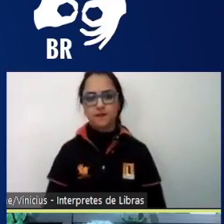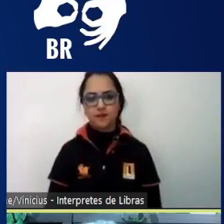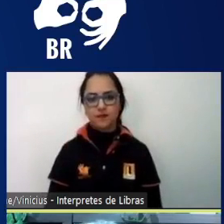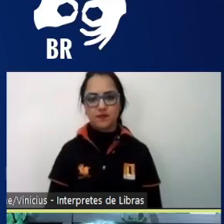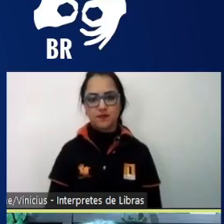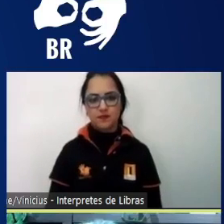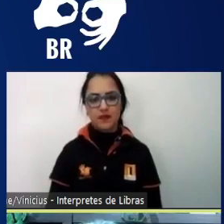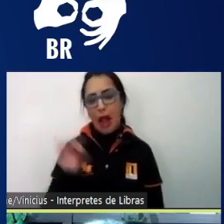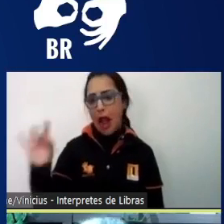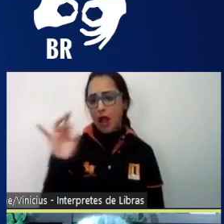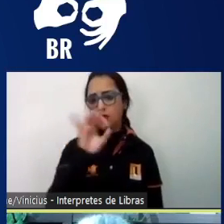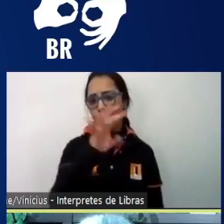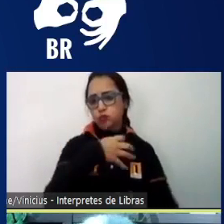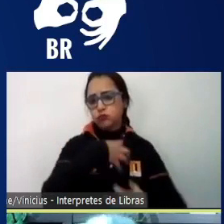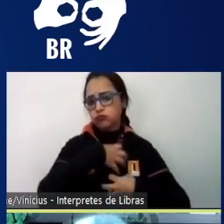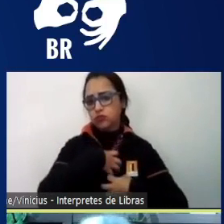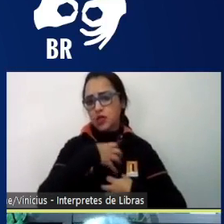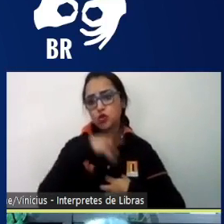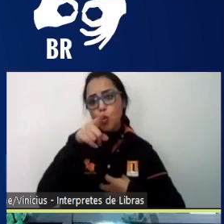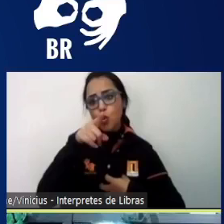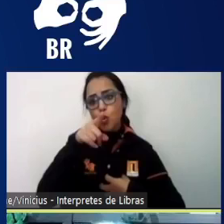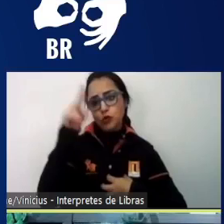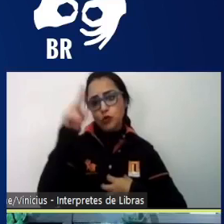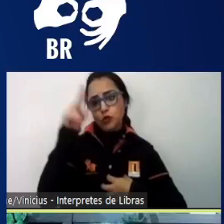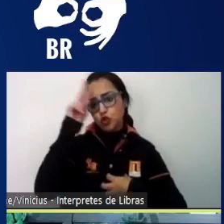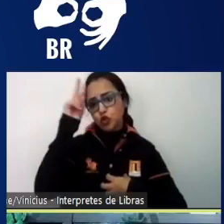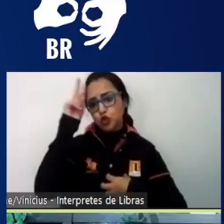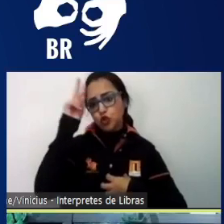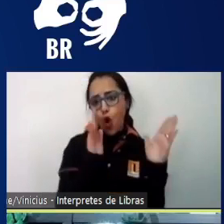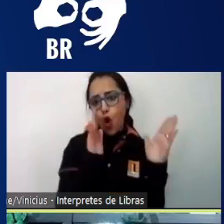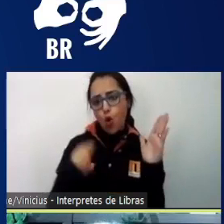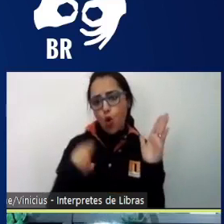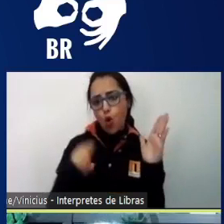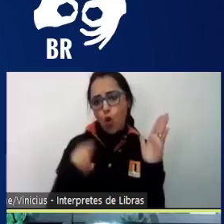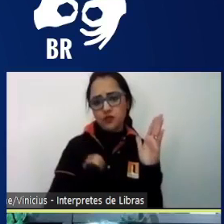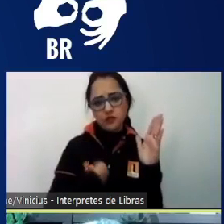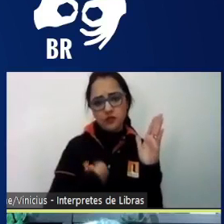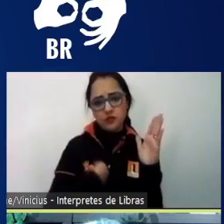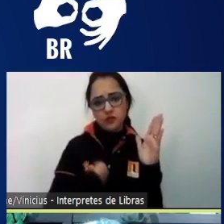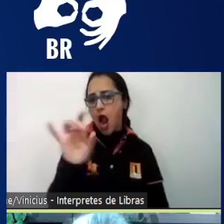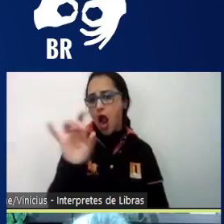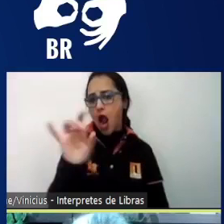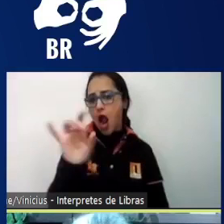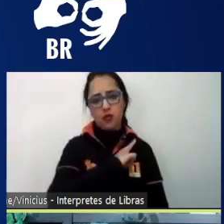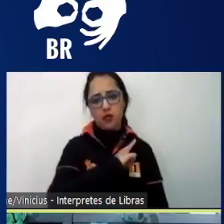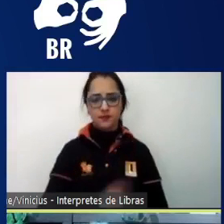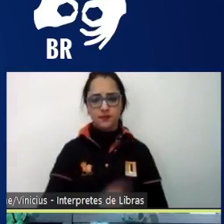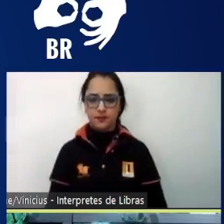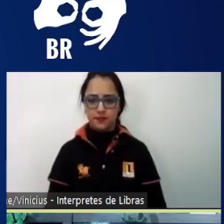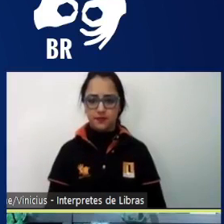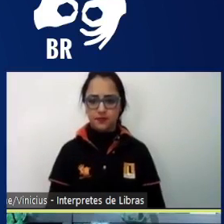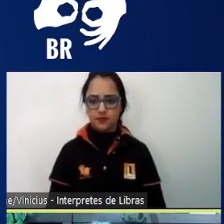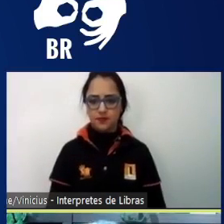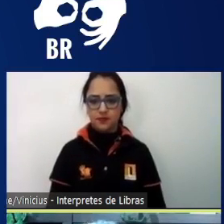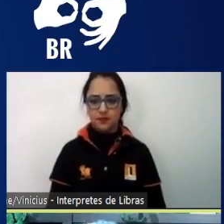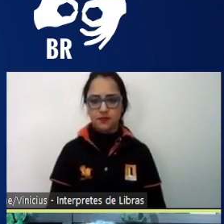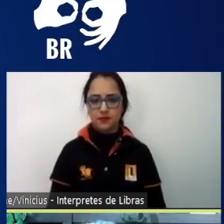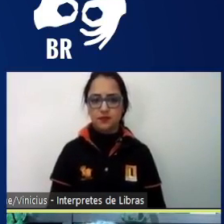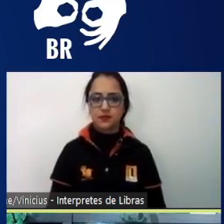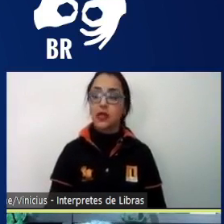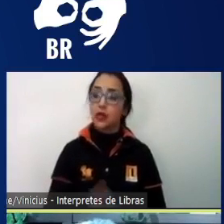sou da minha, vocês, cada um de vocês é o resultado da sua própria história. Então,